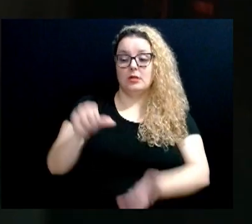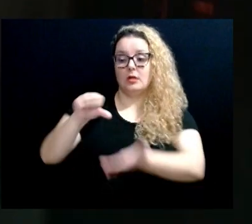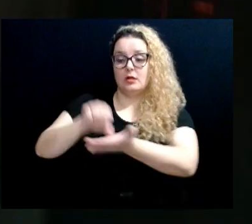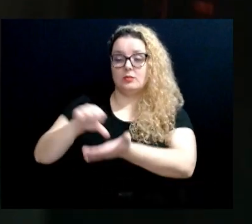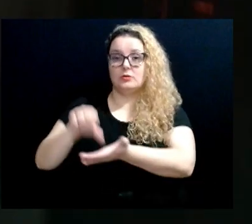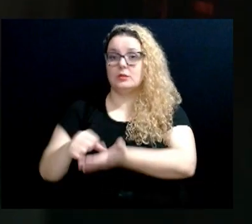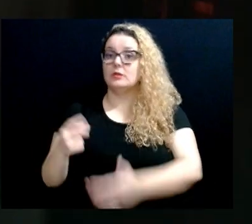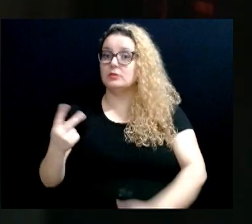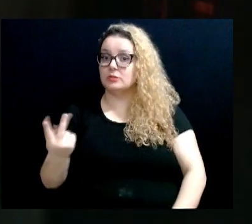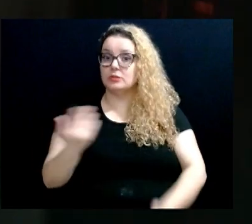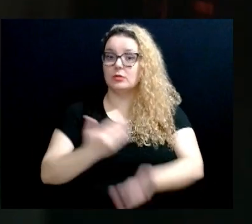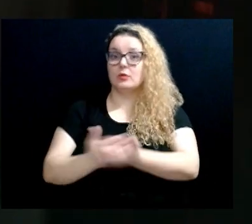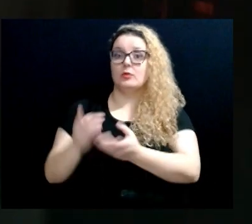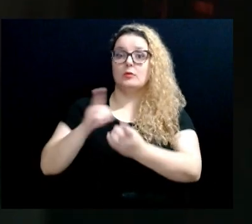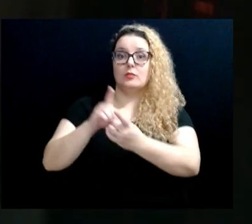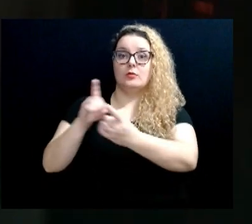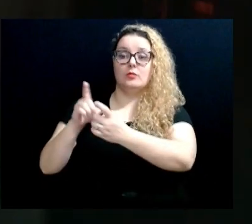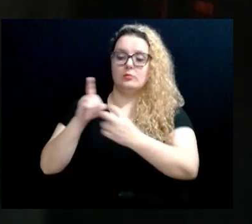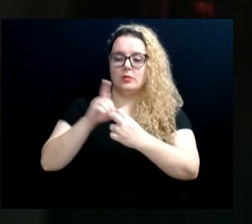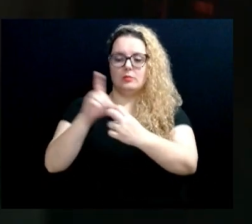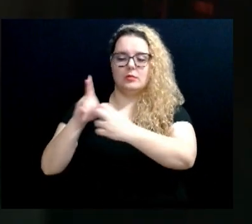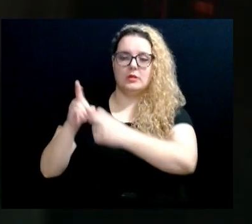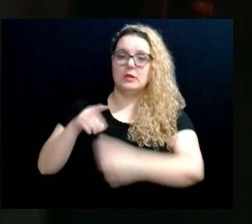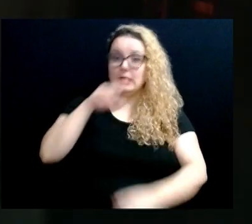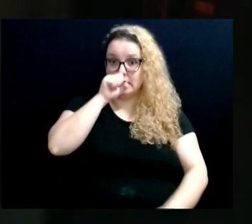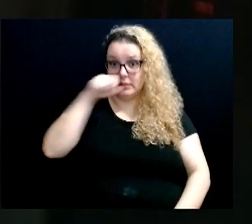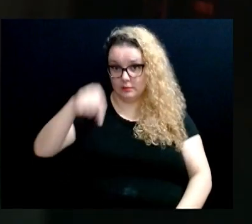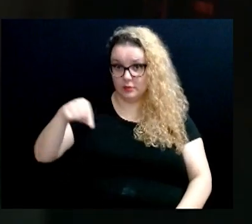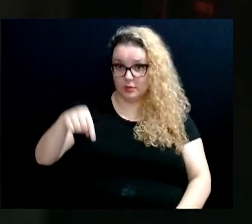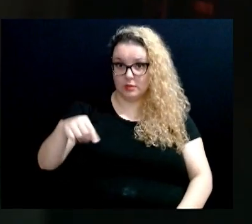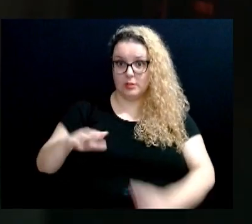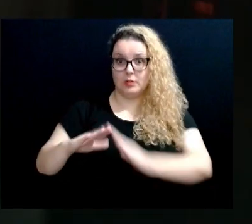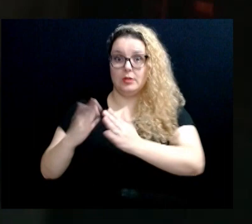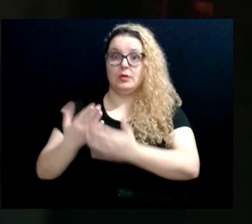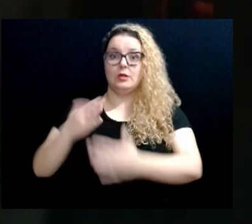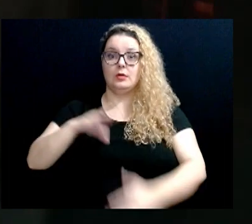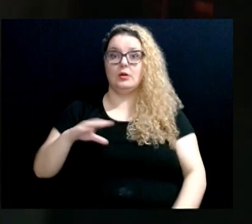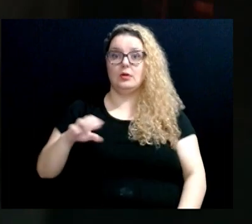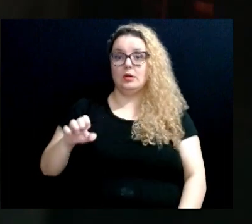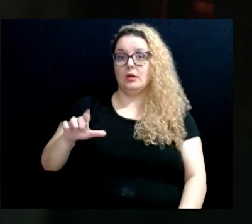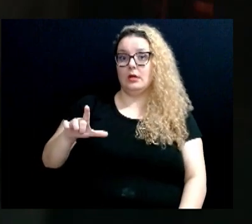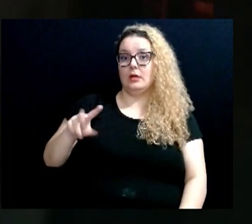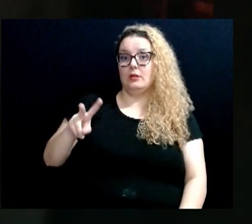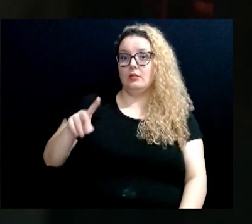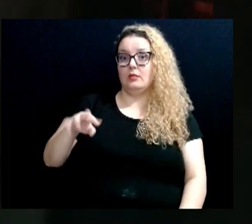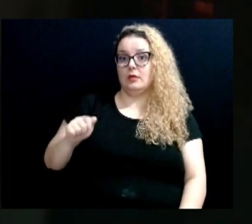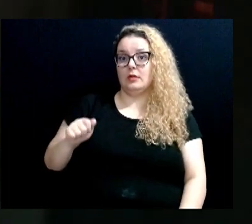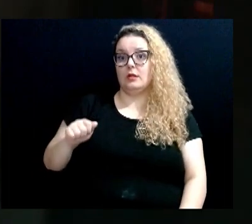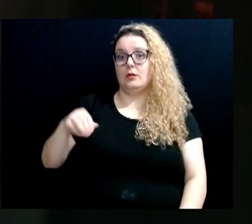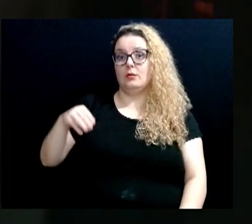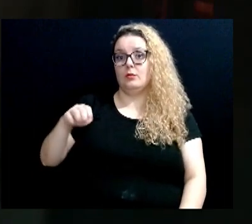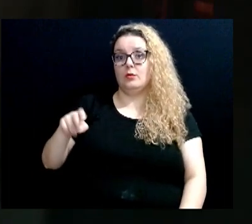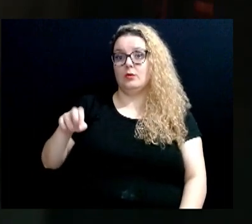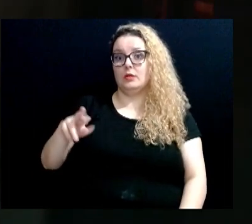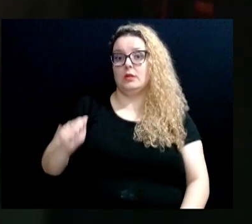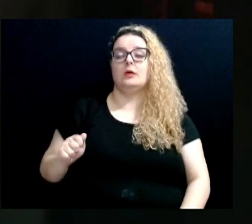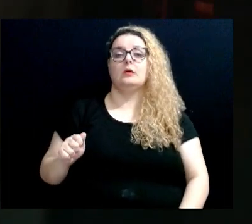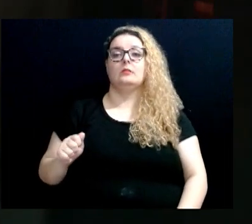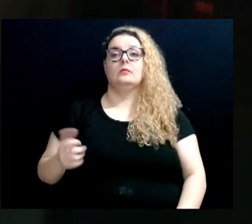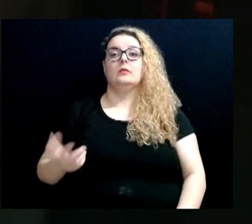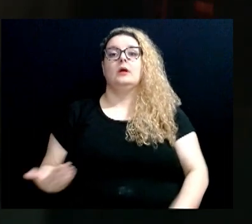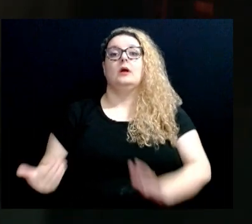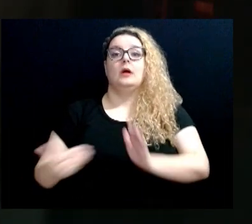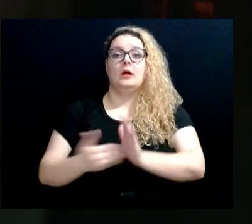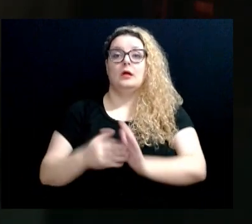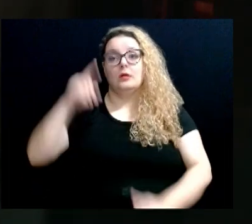atender a partir de sábado, na Escola Municipal Elvira Muraro, no Jardim São Pedro, onde permanece até o dia 29